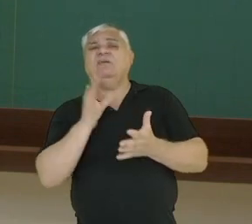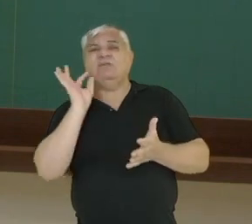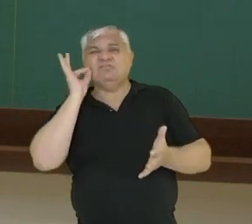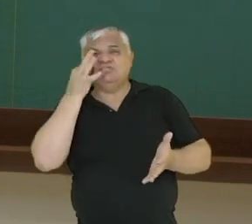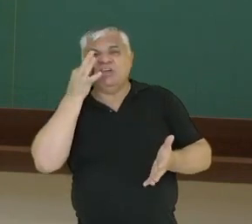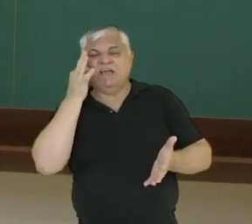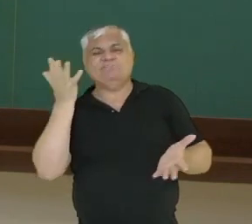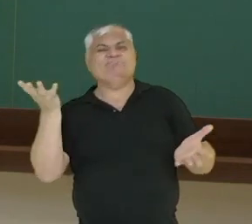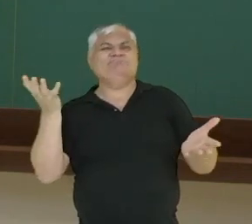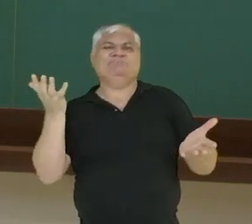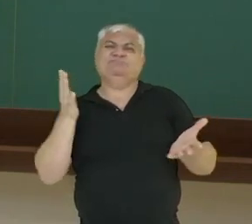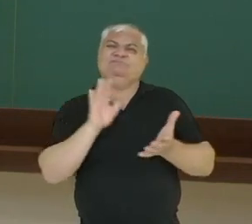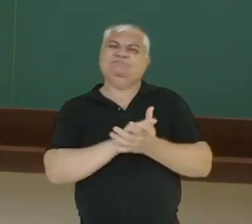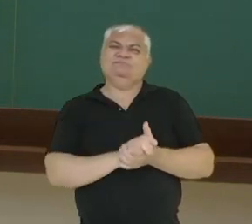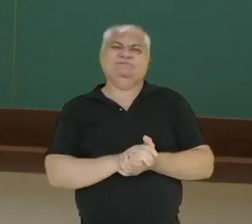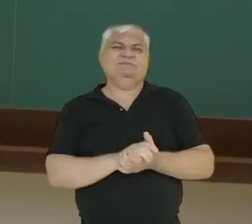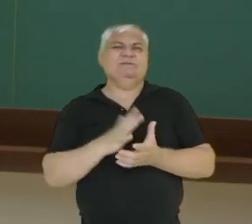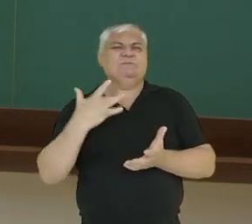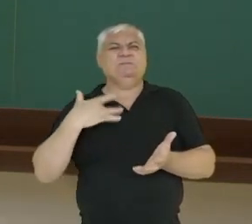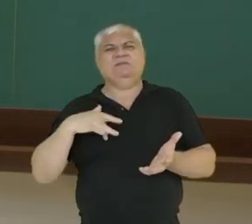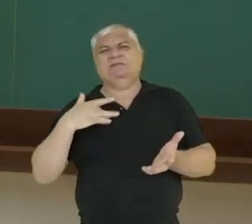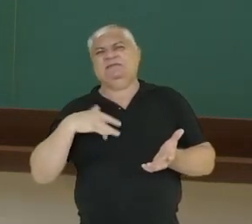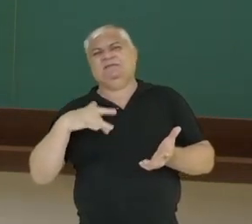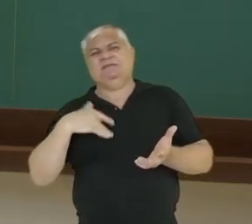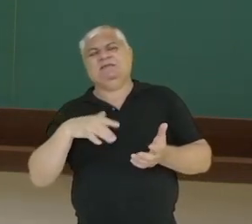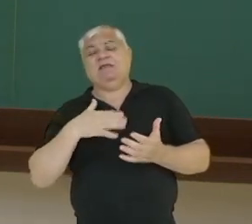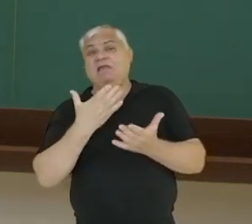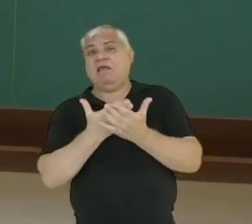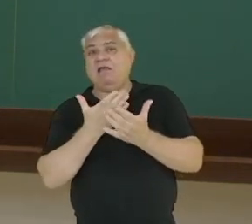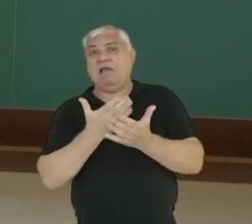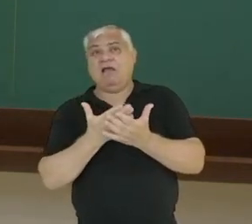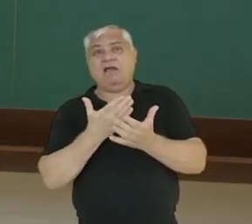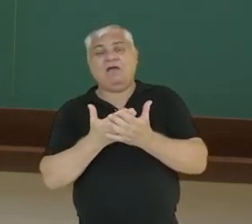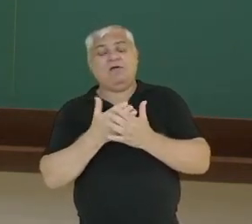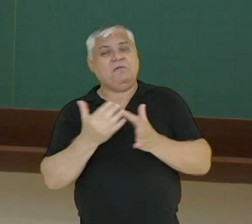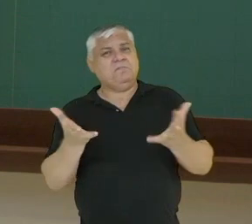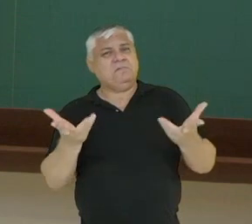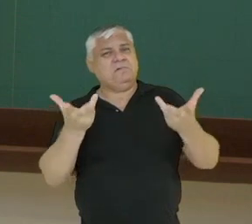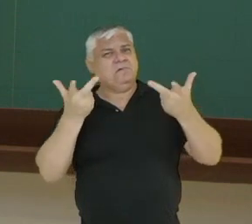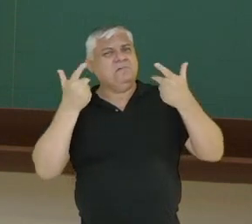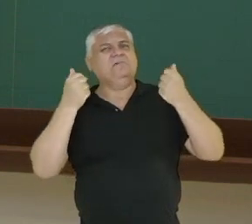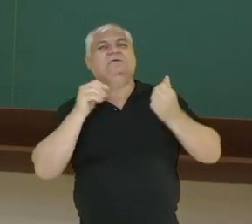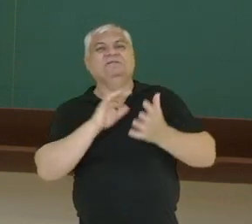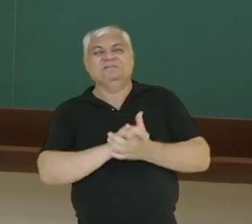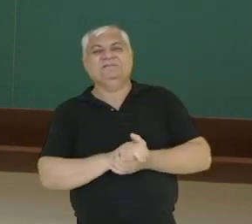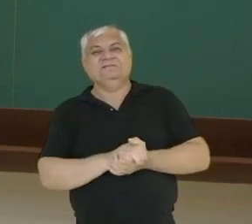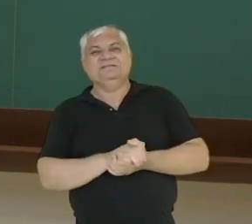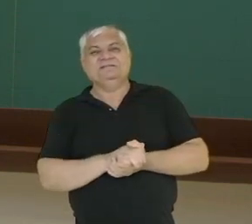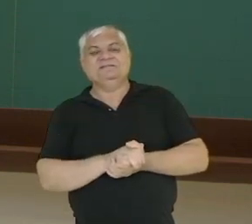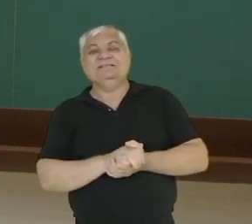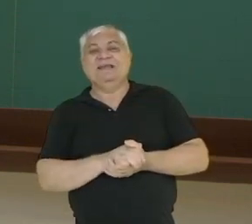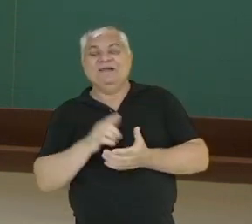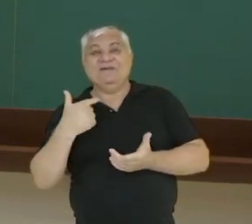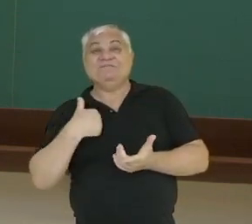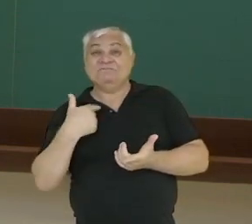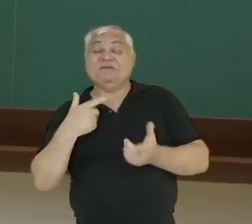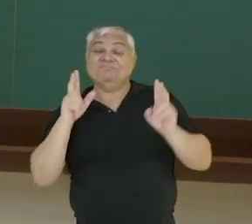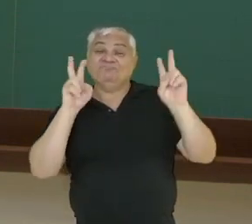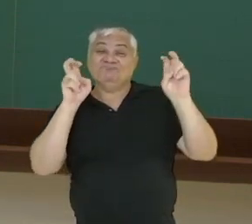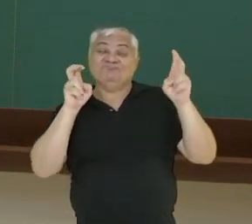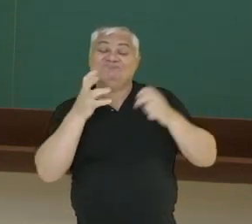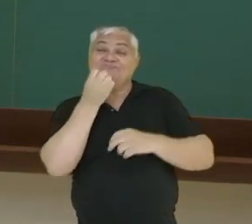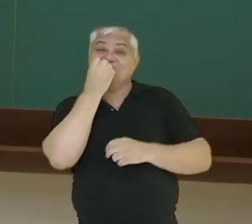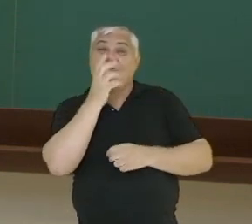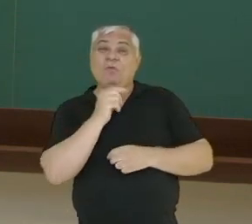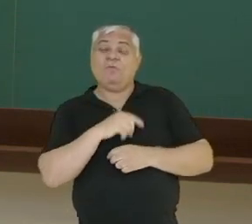Que pena, professor, que aula, professor, que aula maravilhosa, professor. Tem o ditado, tudo que é bom